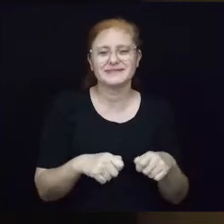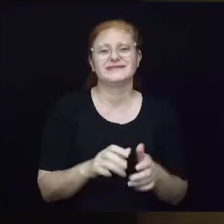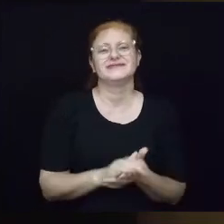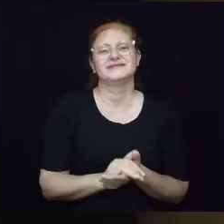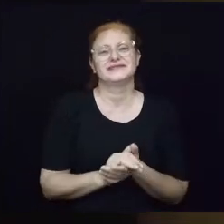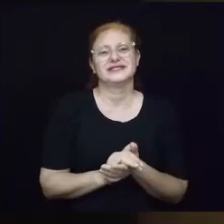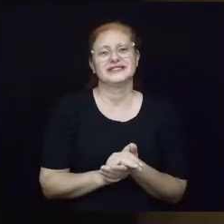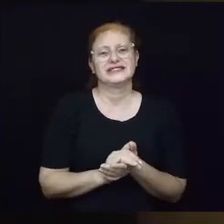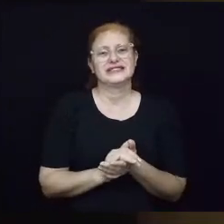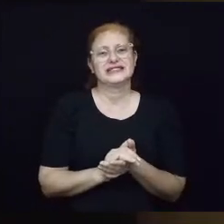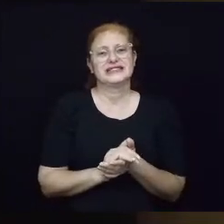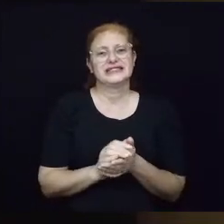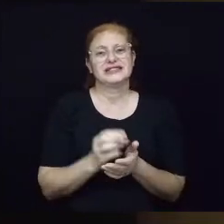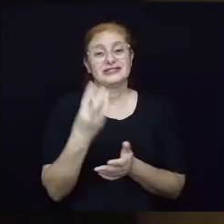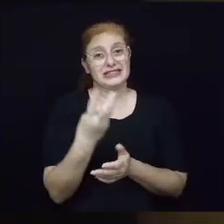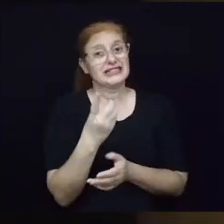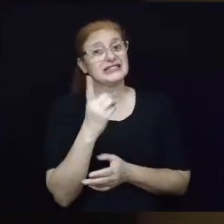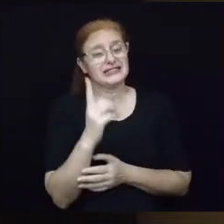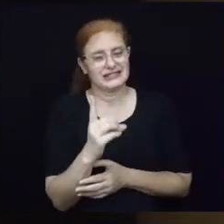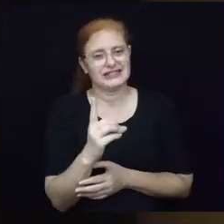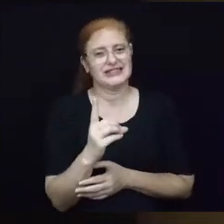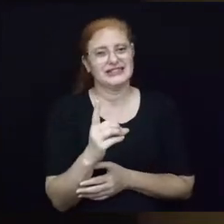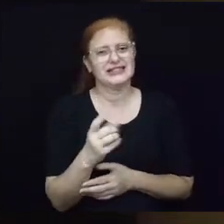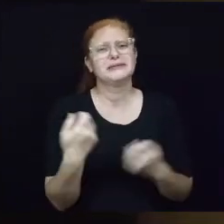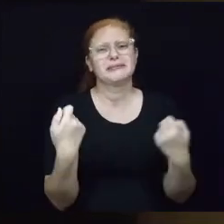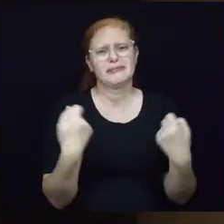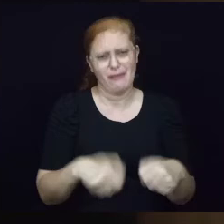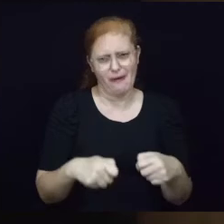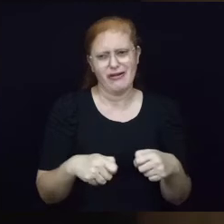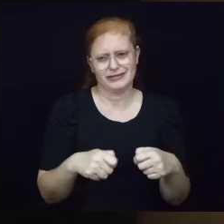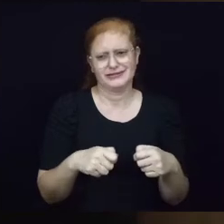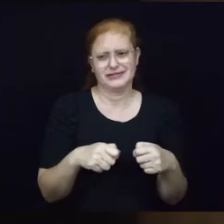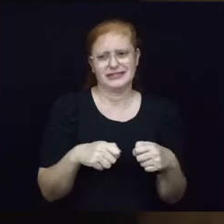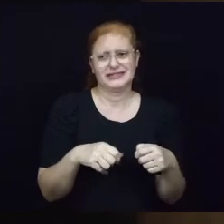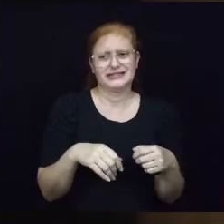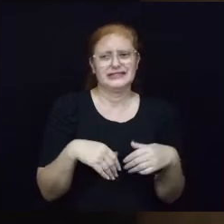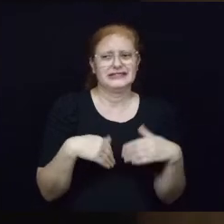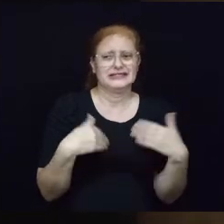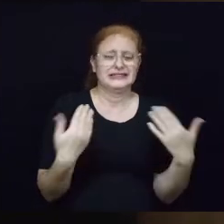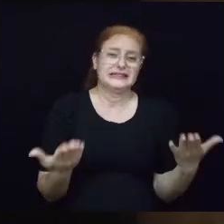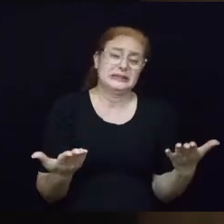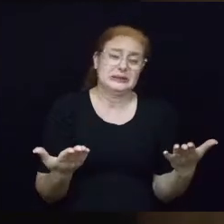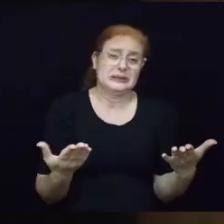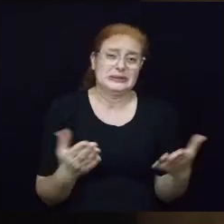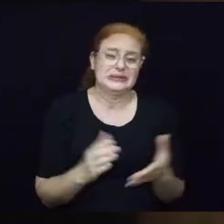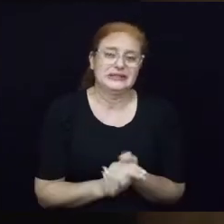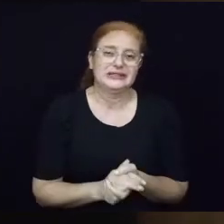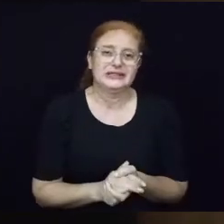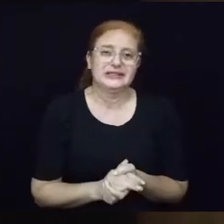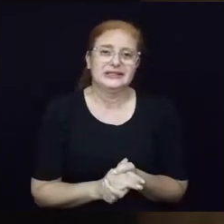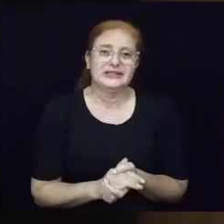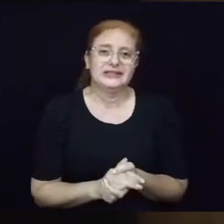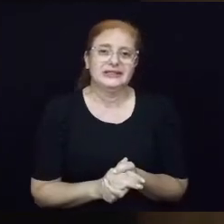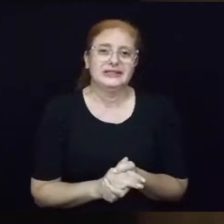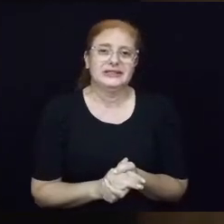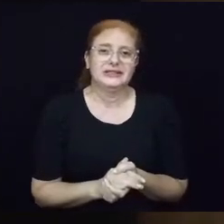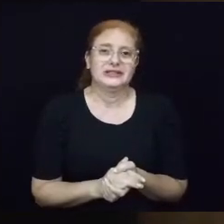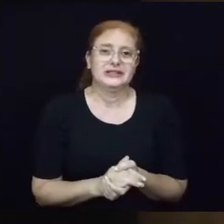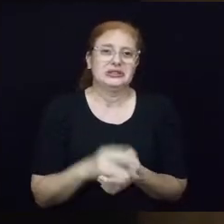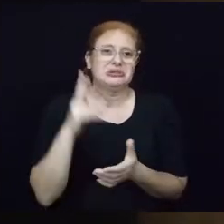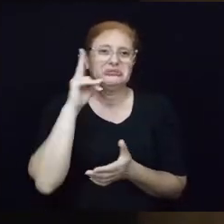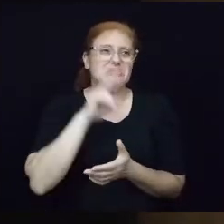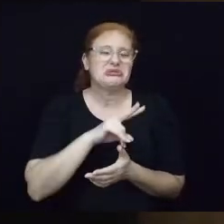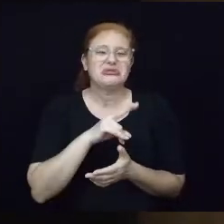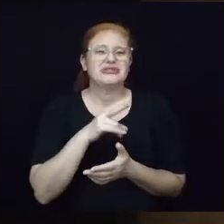que a modelagem 3D me possibilitava, assim. Tanto que não via